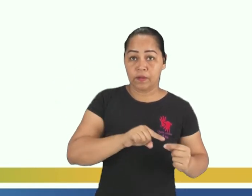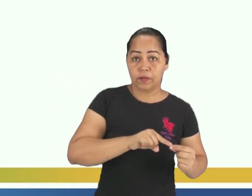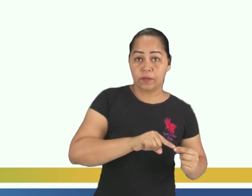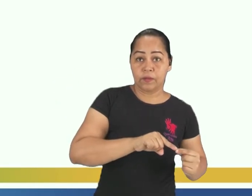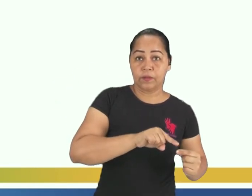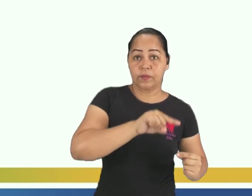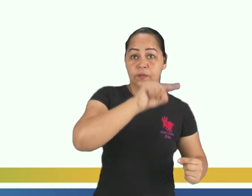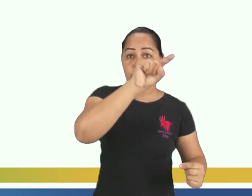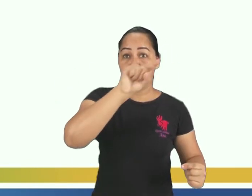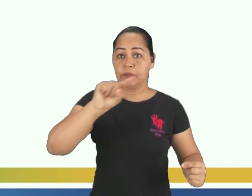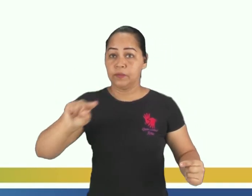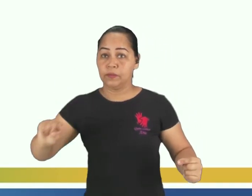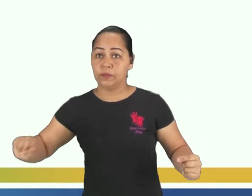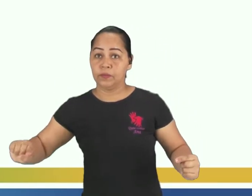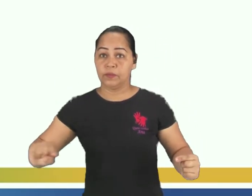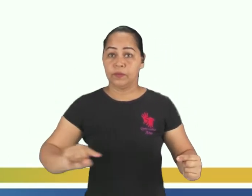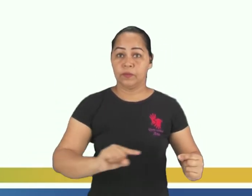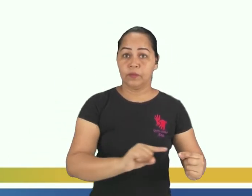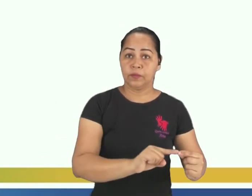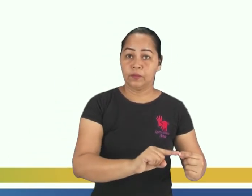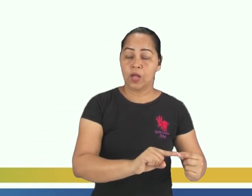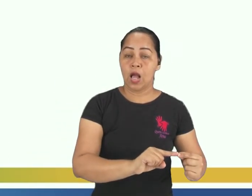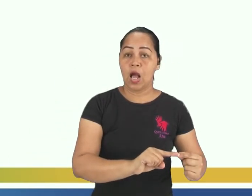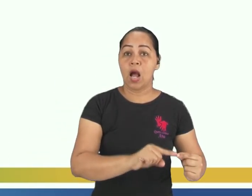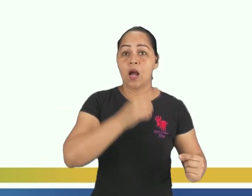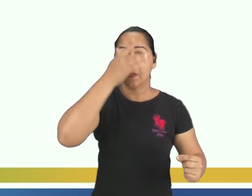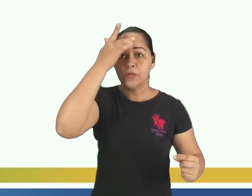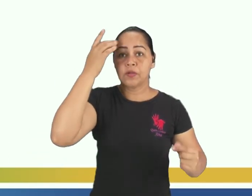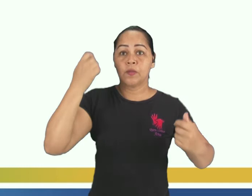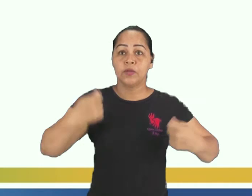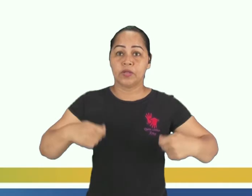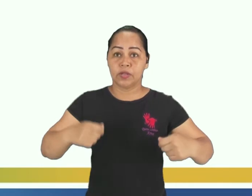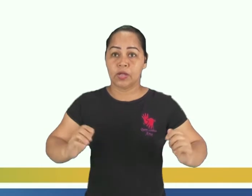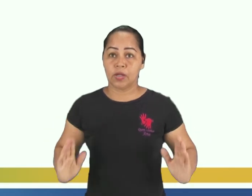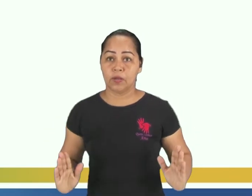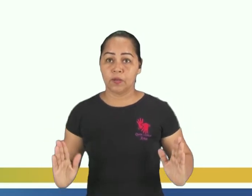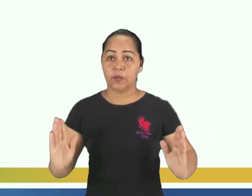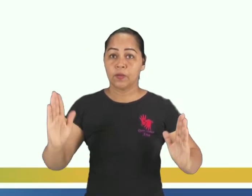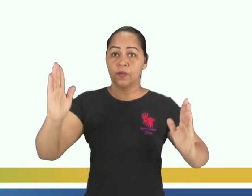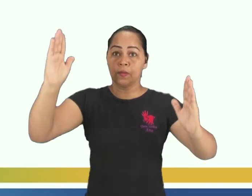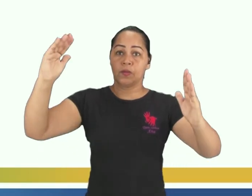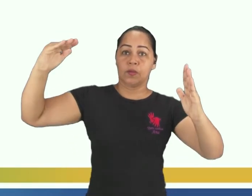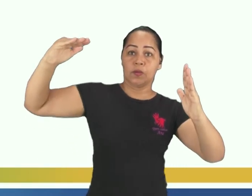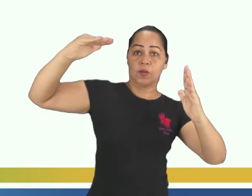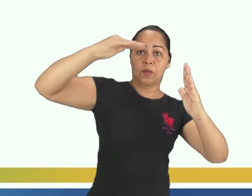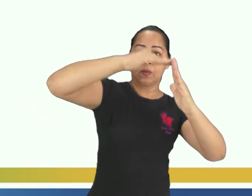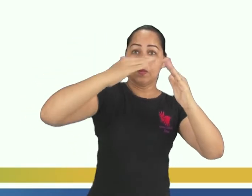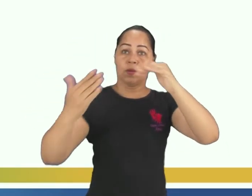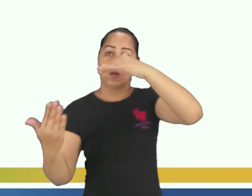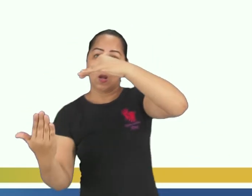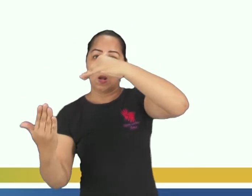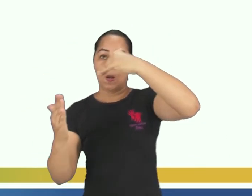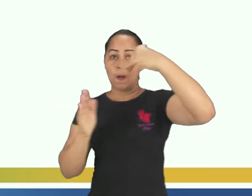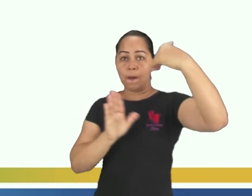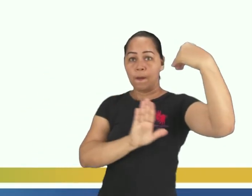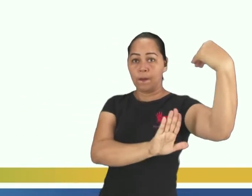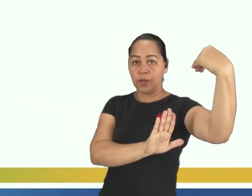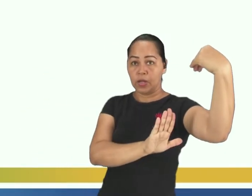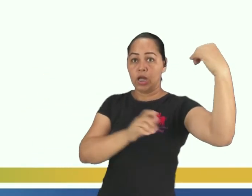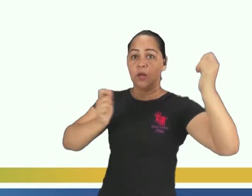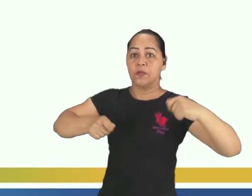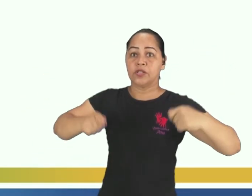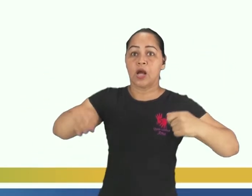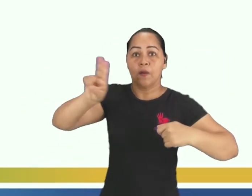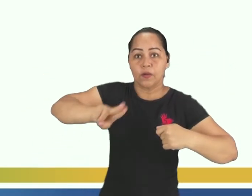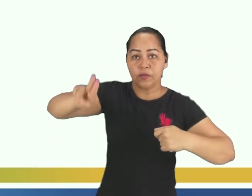piscina, o proprietário deverá usar uma capa protetora com 1 metro quadrado a mais que a área